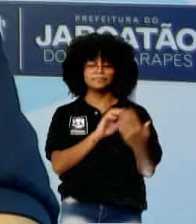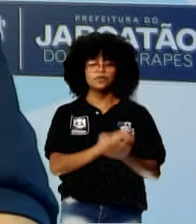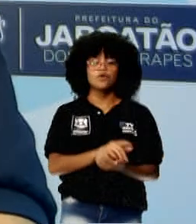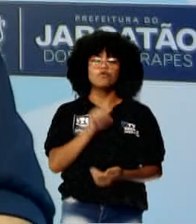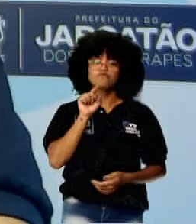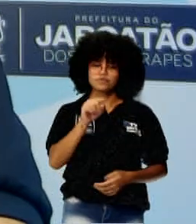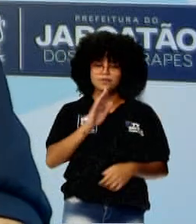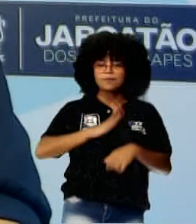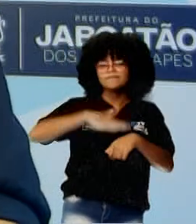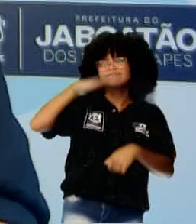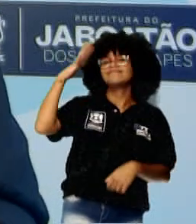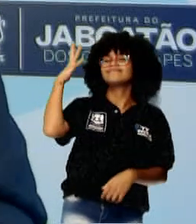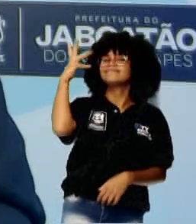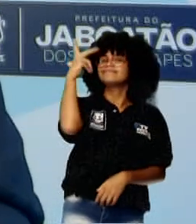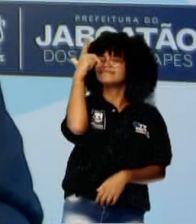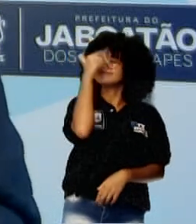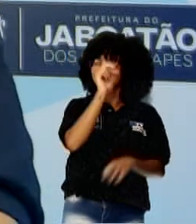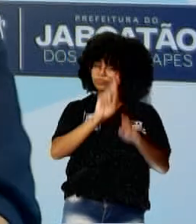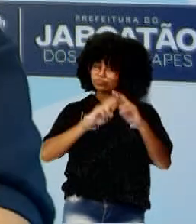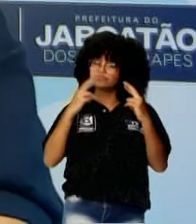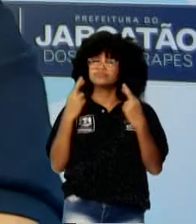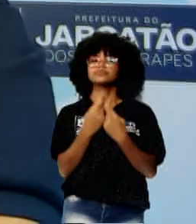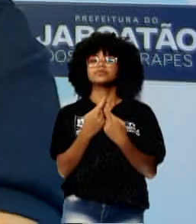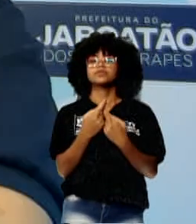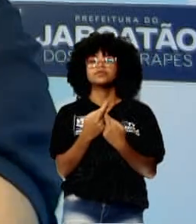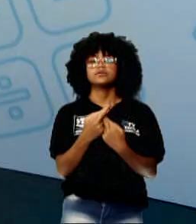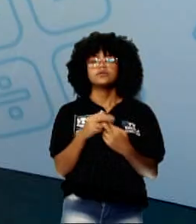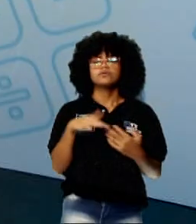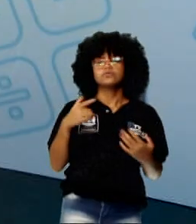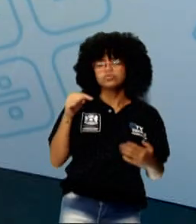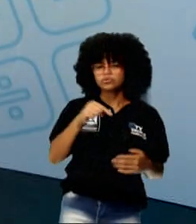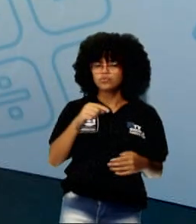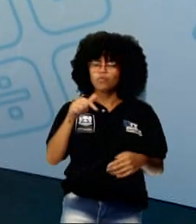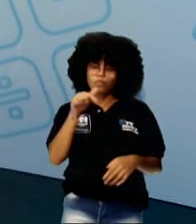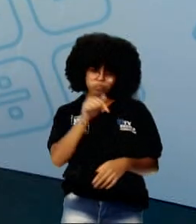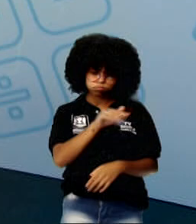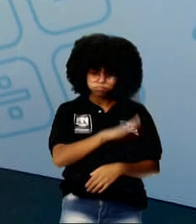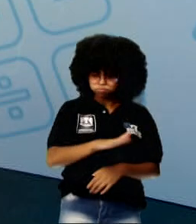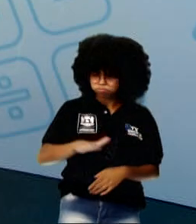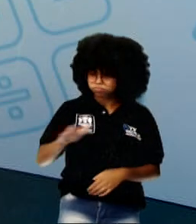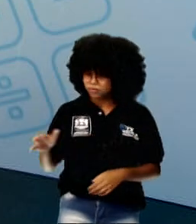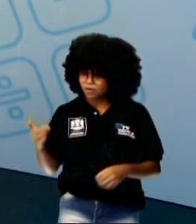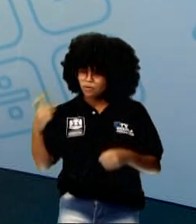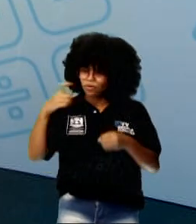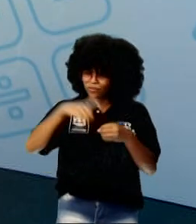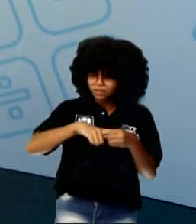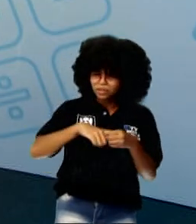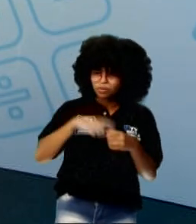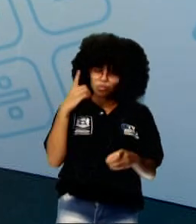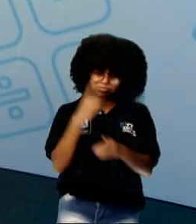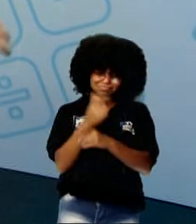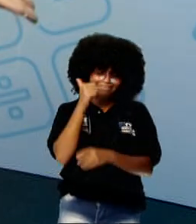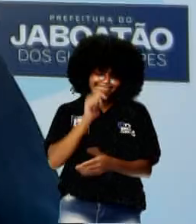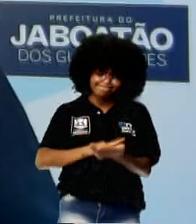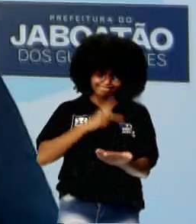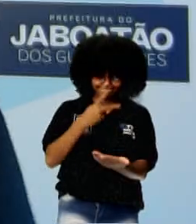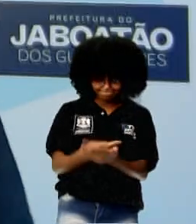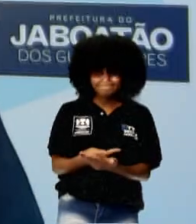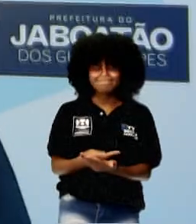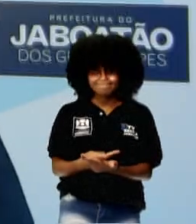tu és a mais bela do reino. Enquanto isso, os anões voltavam do trabalho e mais uma vez encontraram a menina caída no